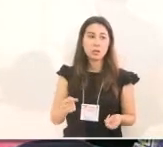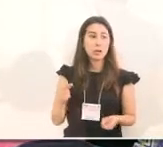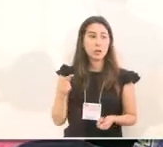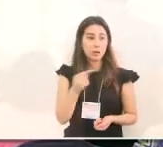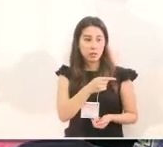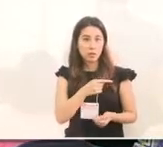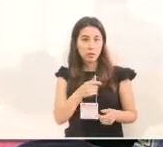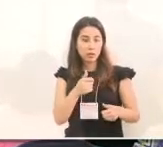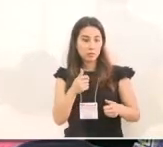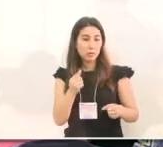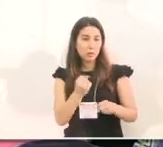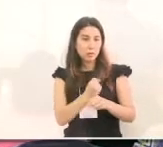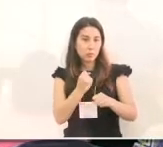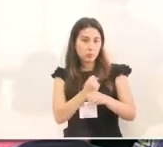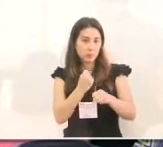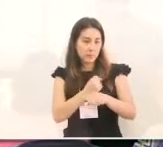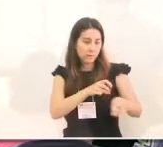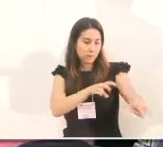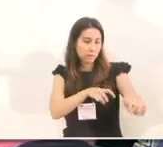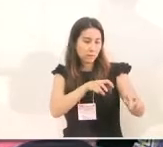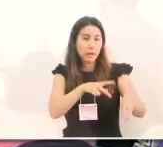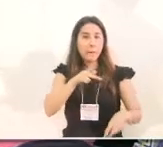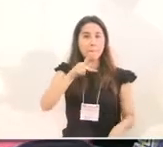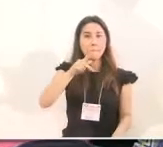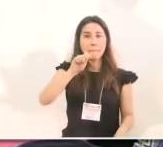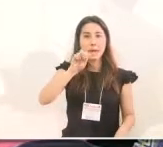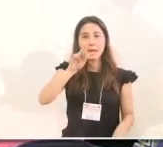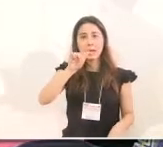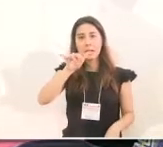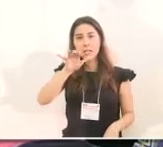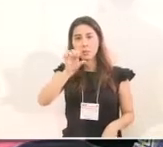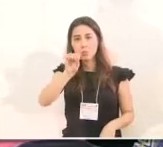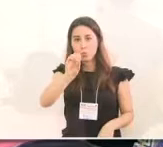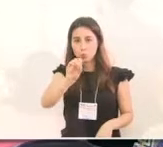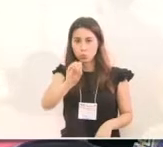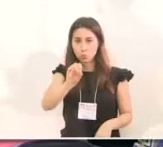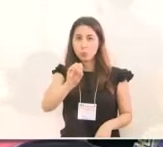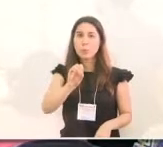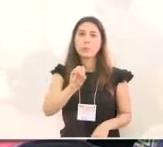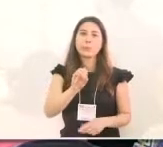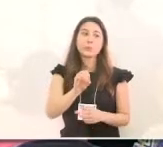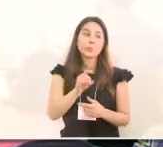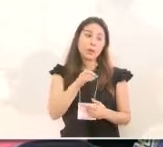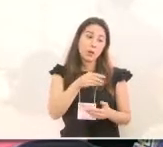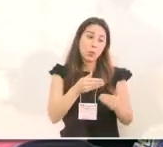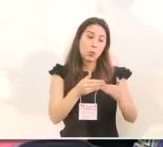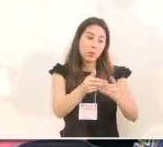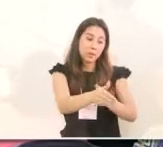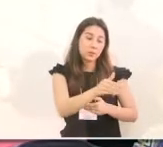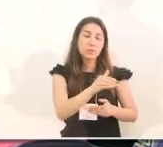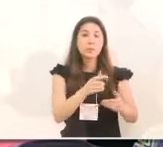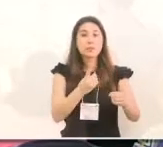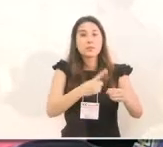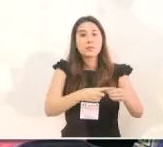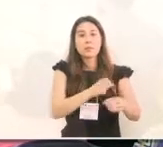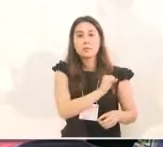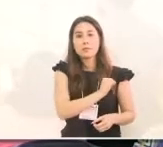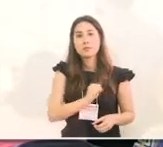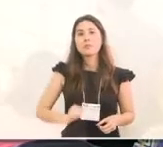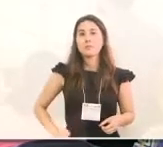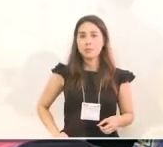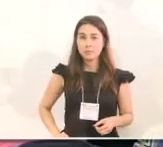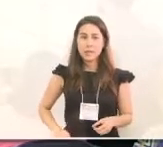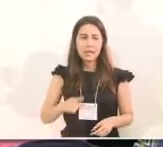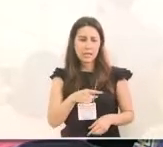fazenda paraíso eu acho que a fazenda paraíso pode ser considerada o início mesmo da cidade de são joão da boa vista ele monta uma estrutura